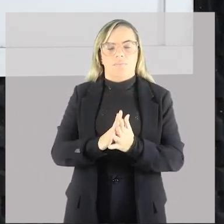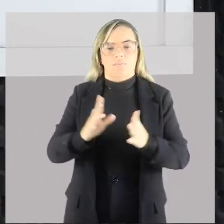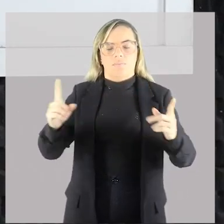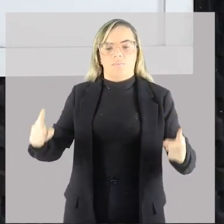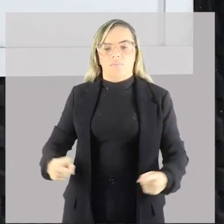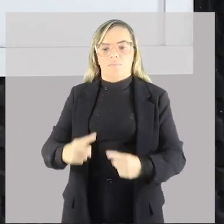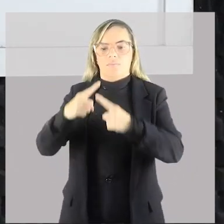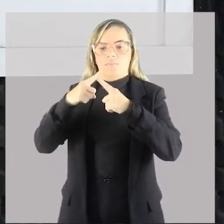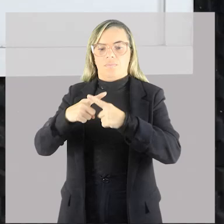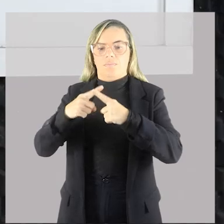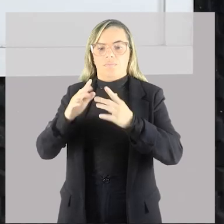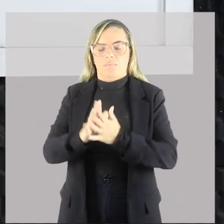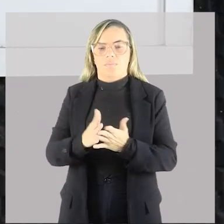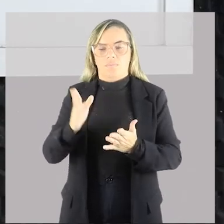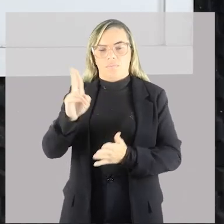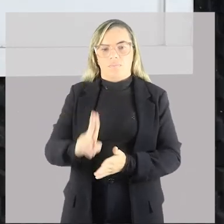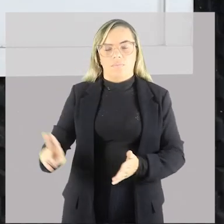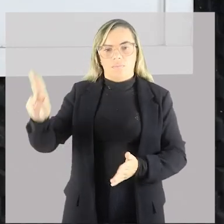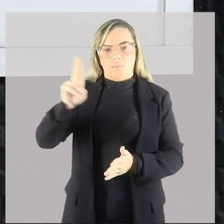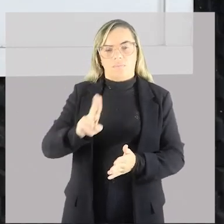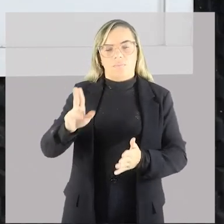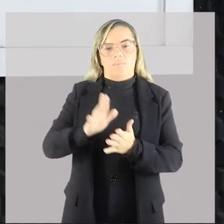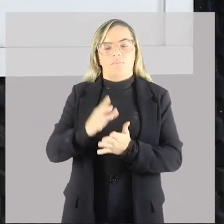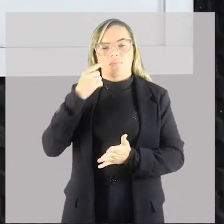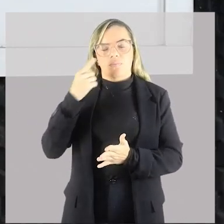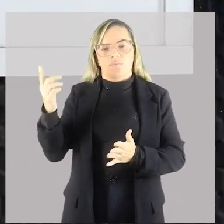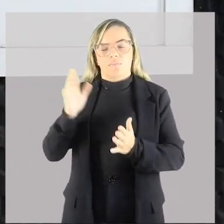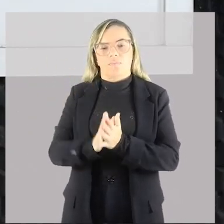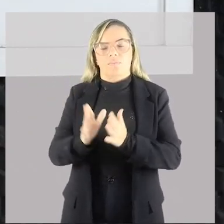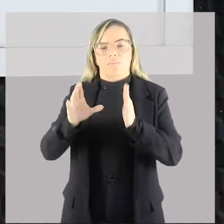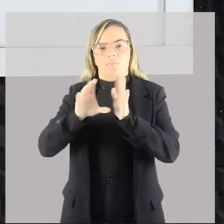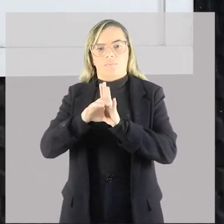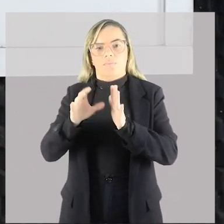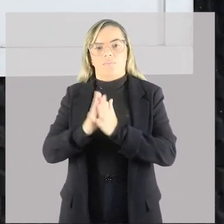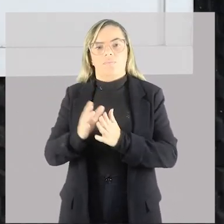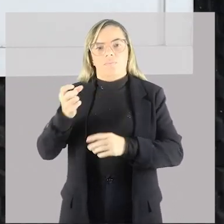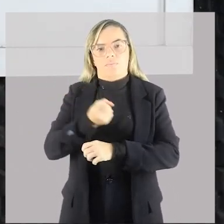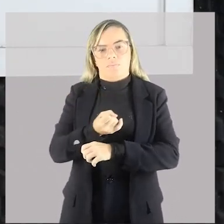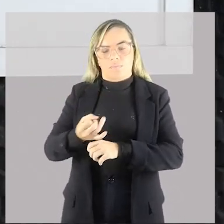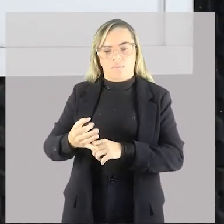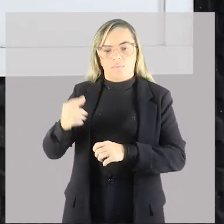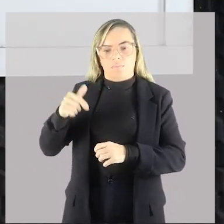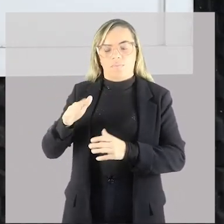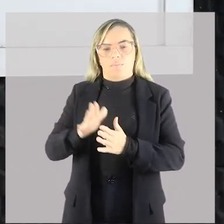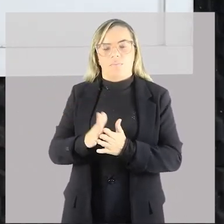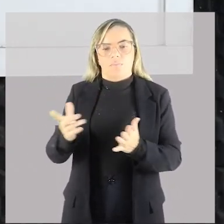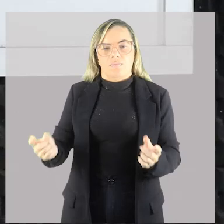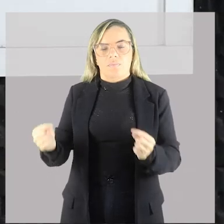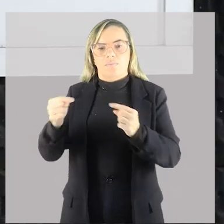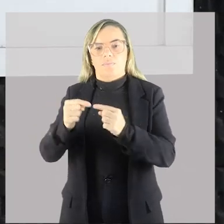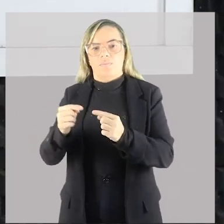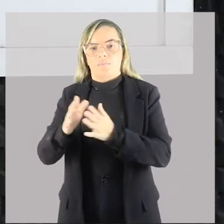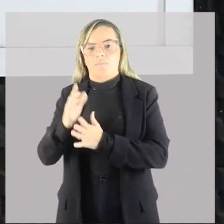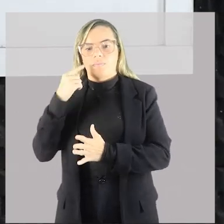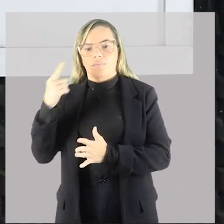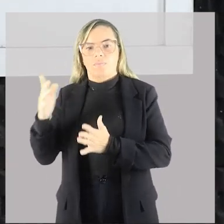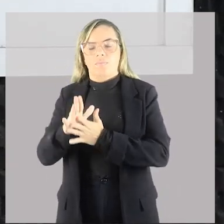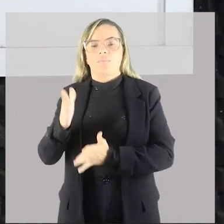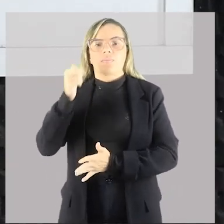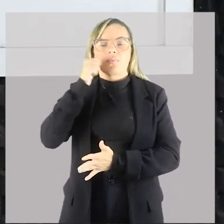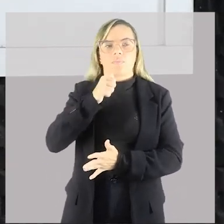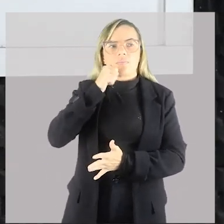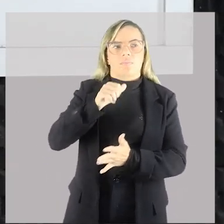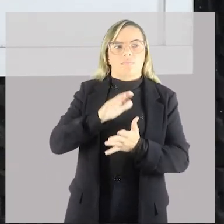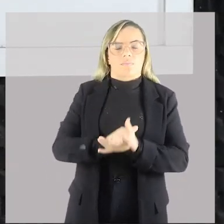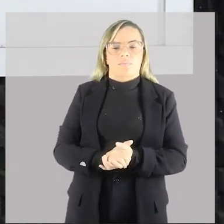Multiplicado, aí você usa também o princípio da contagem pela combinação das meninas, que é